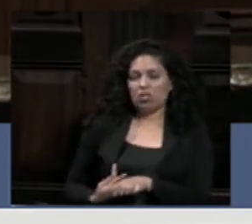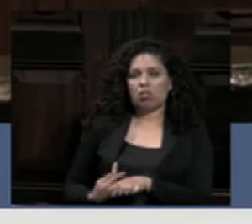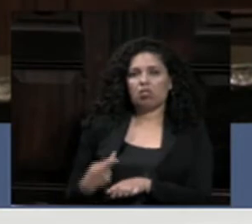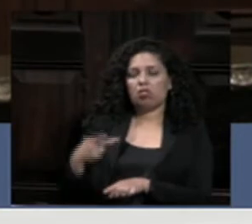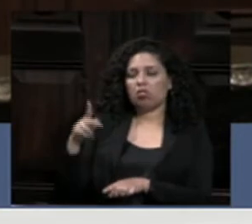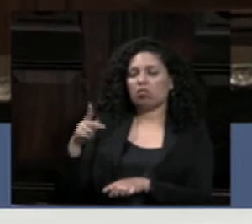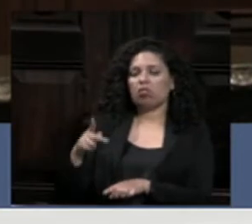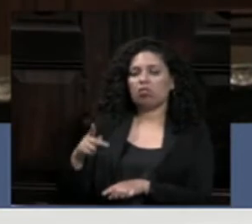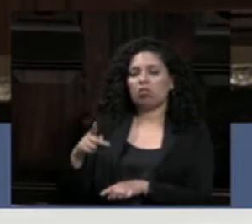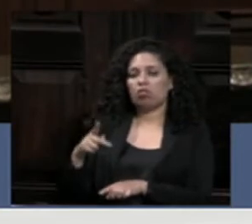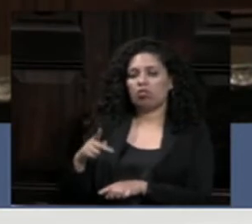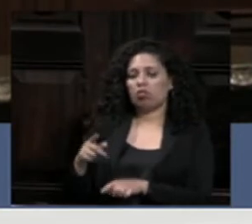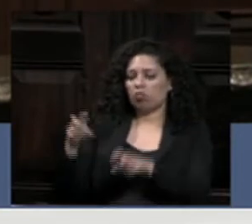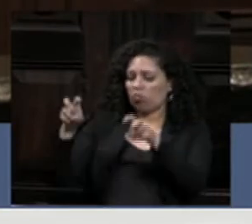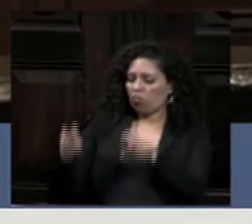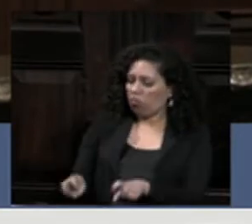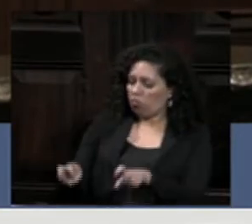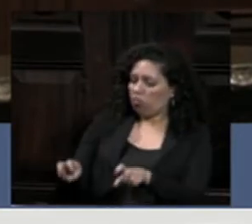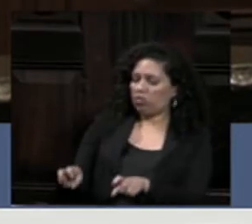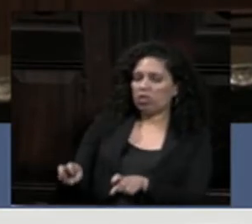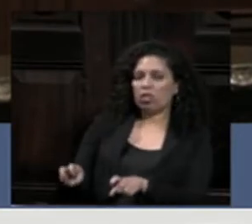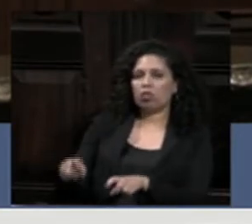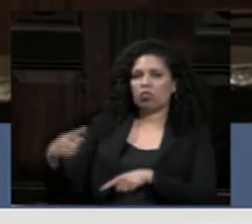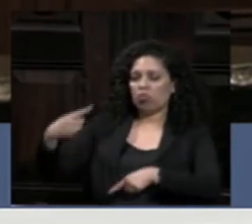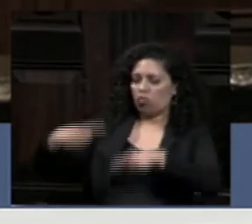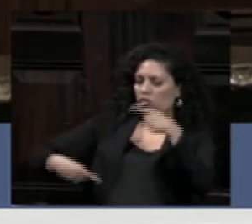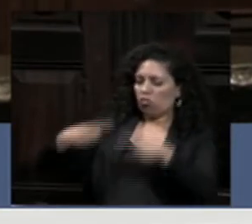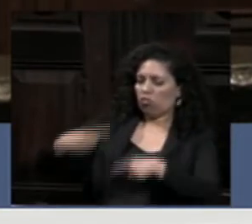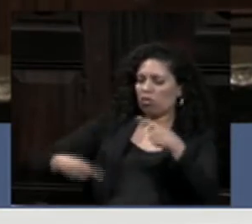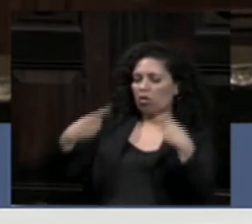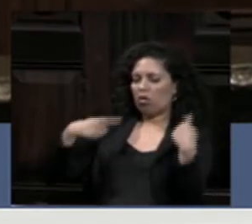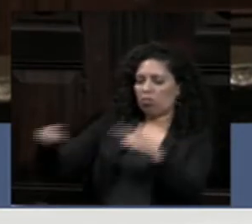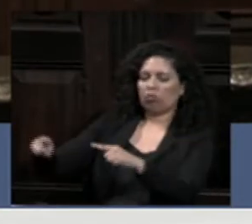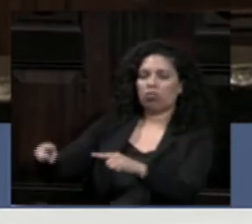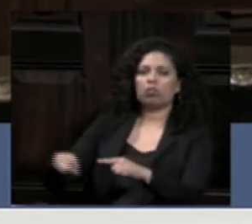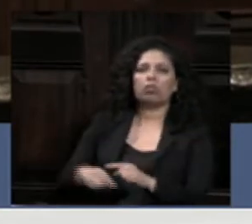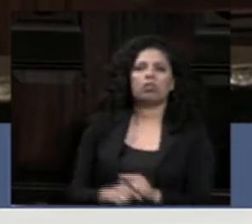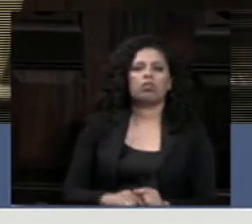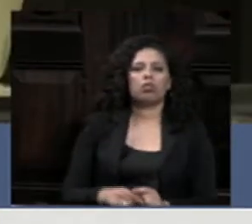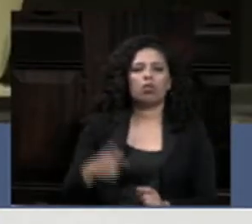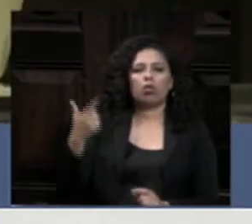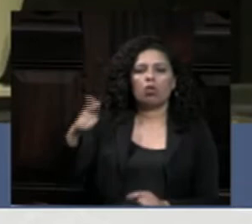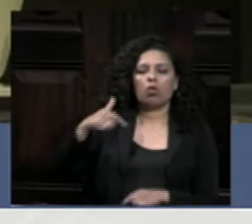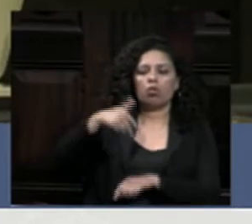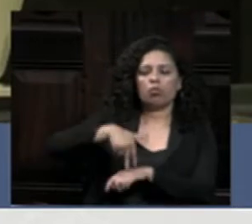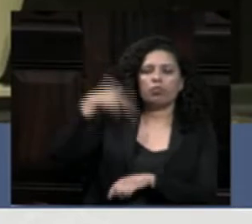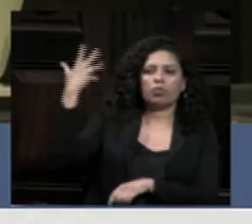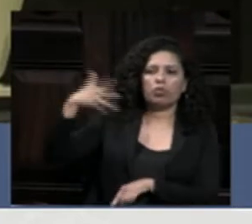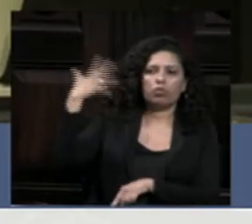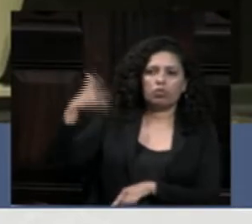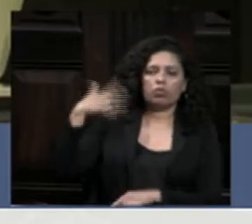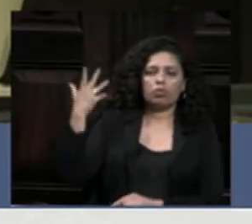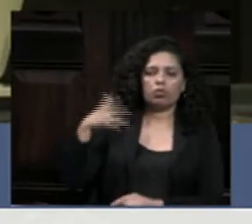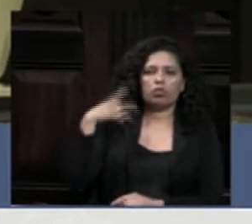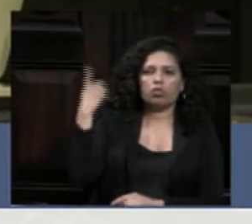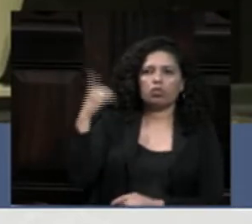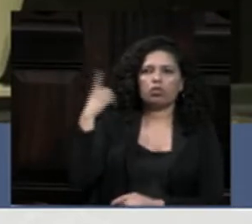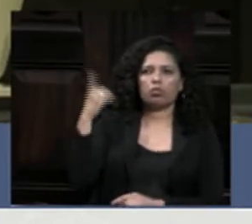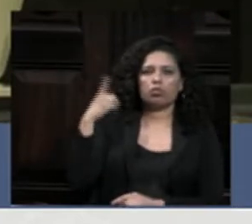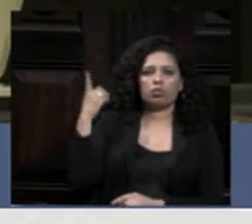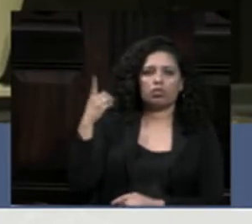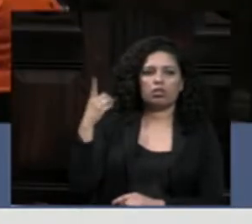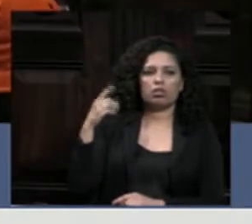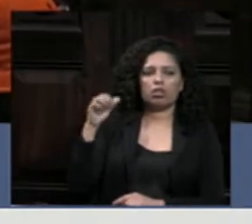responsabilizado por tudo de ruim que causou esse país. Obrigado, senhor presidente. Próximo orador inscrito é o nobre deputado Anderson Nogueira, dispõe